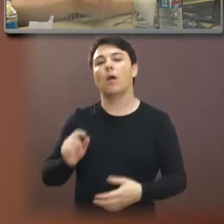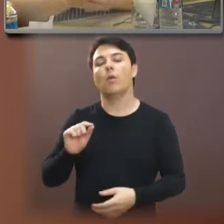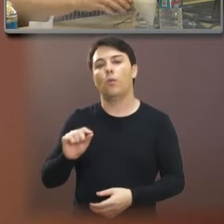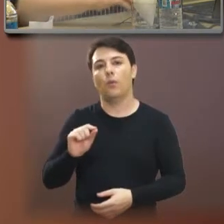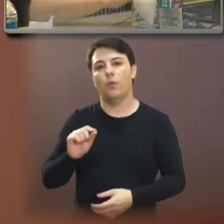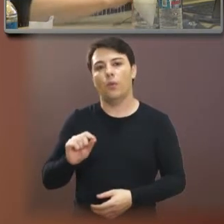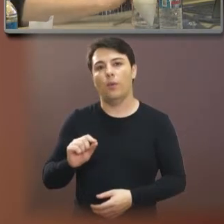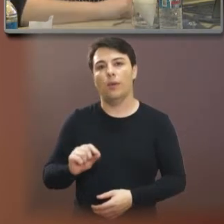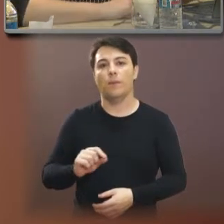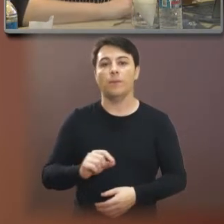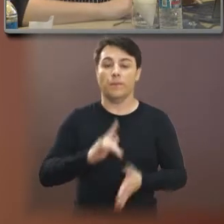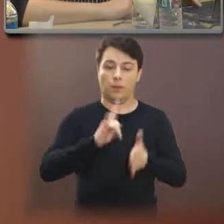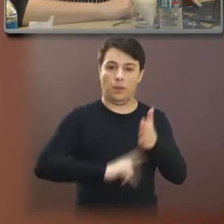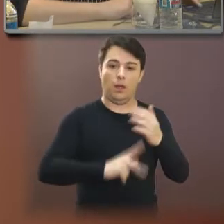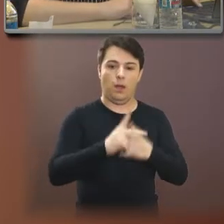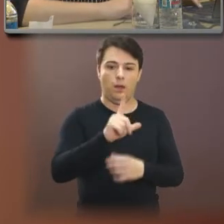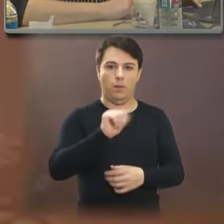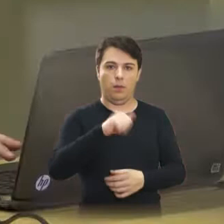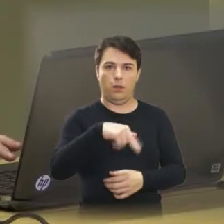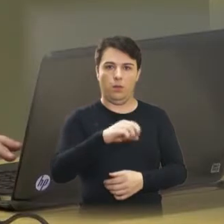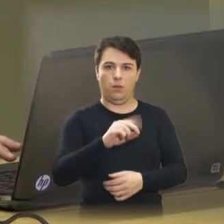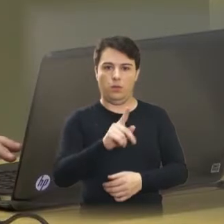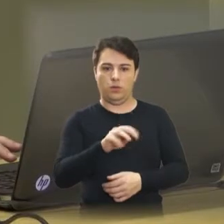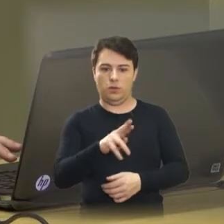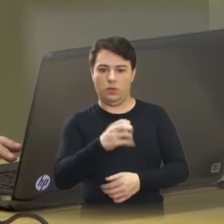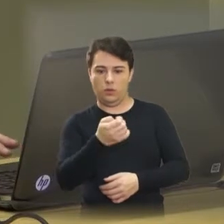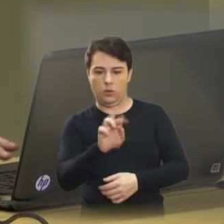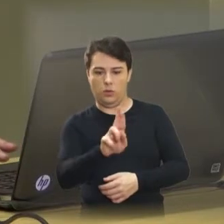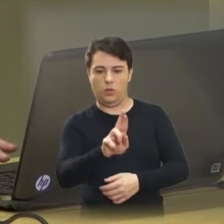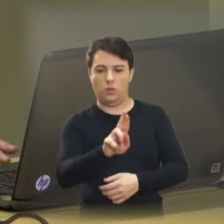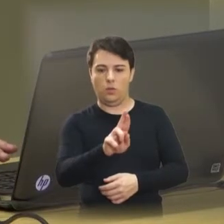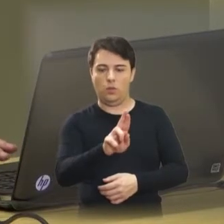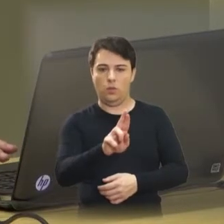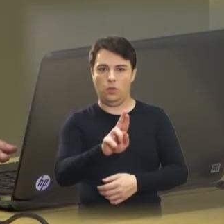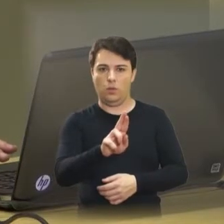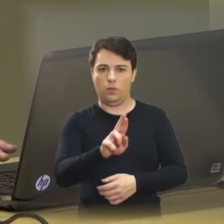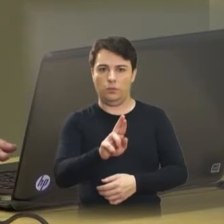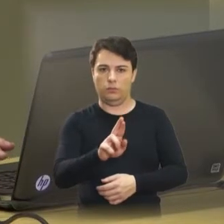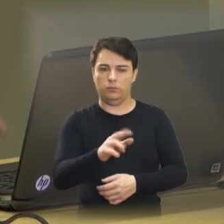Nós temos no plano diretor, eu vou voltar um pouquinho só para...